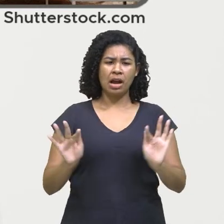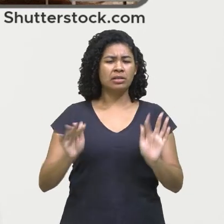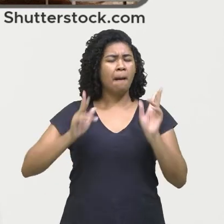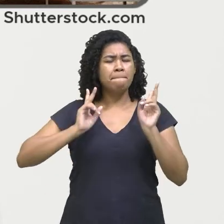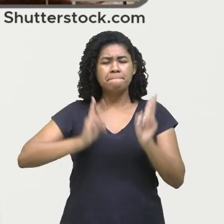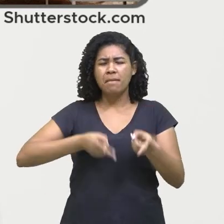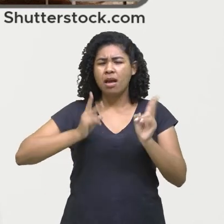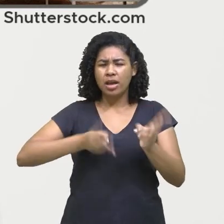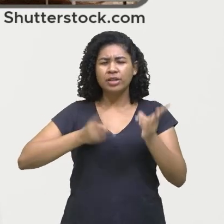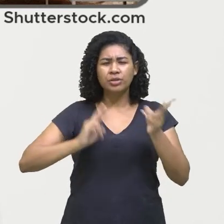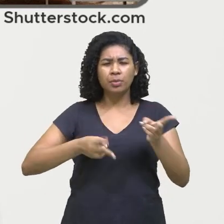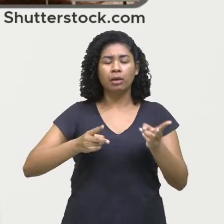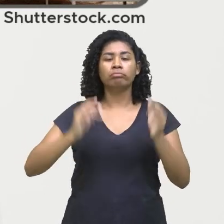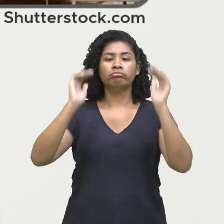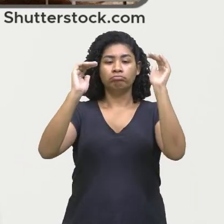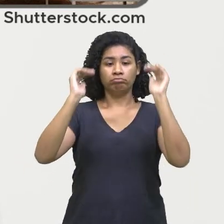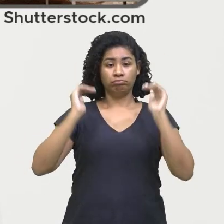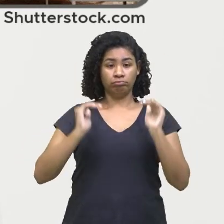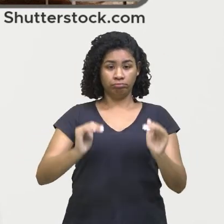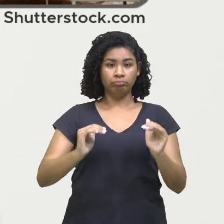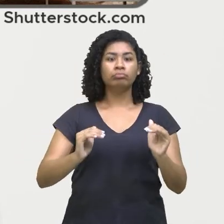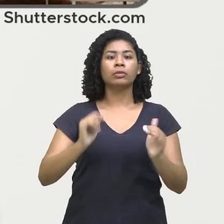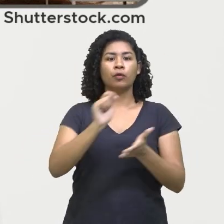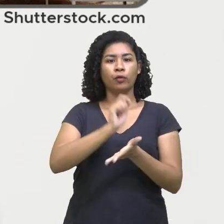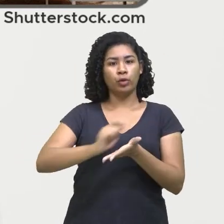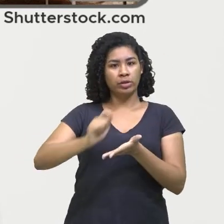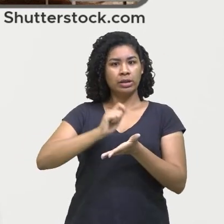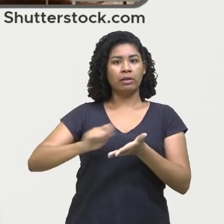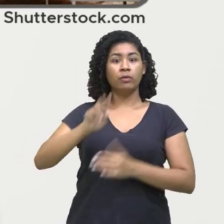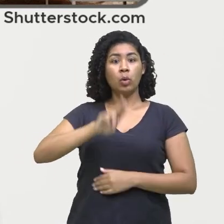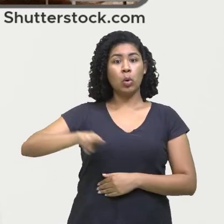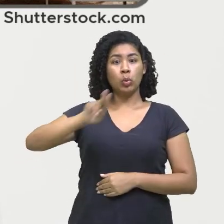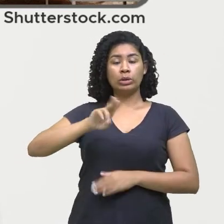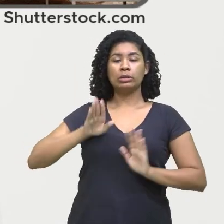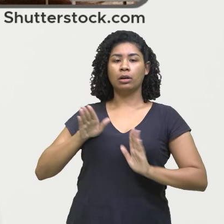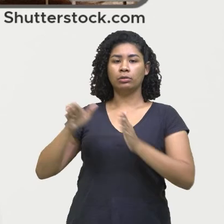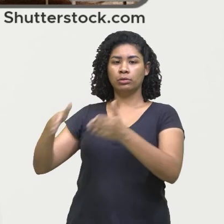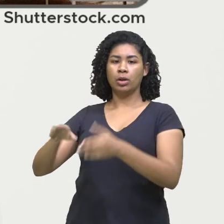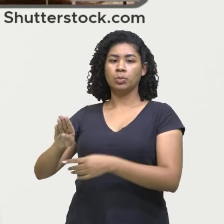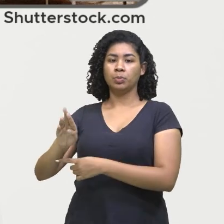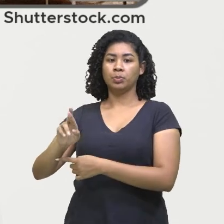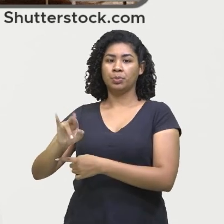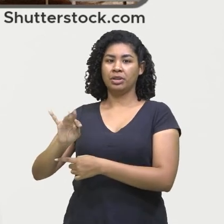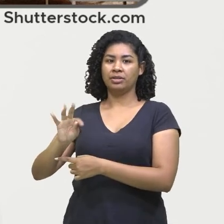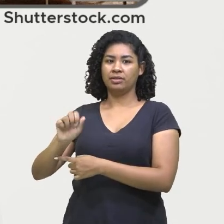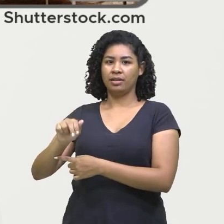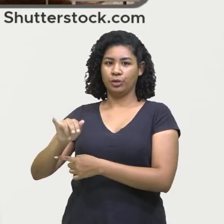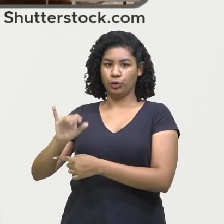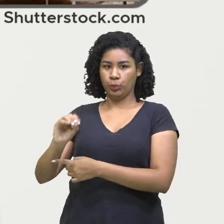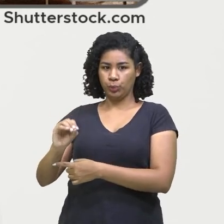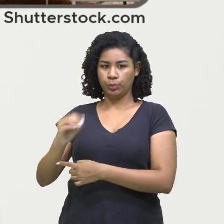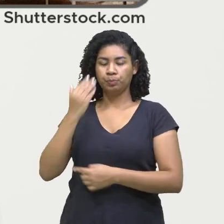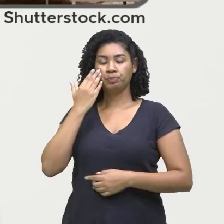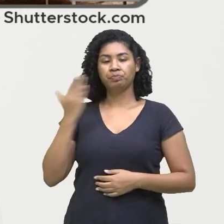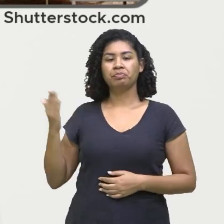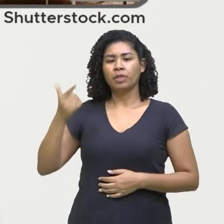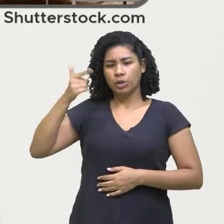de ver aqui em cima, eu vou reescrever de uma outra forma. Acompanha aqui, ó. Novamente.